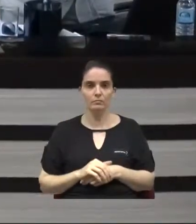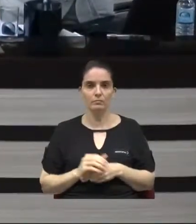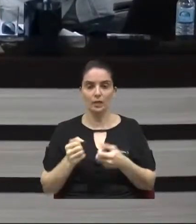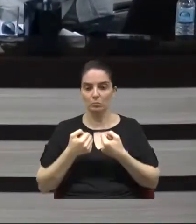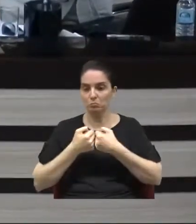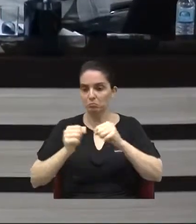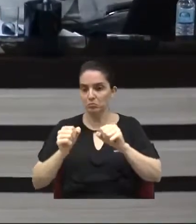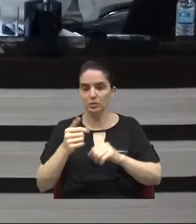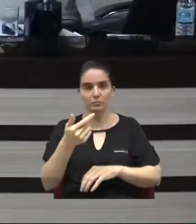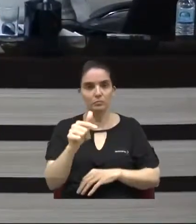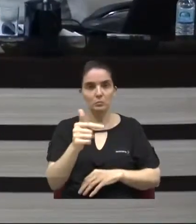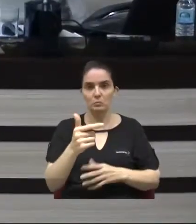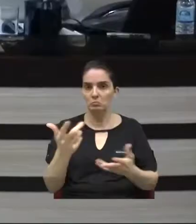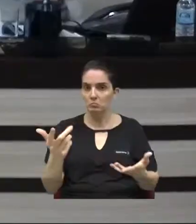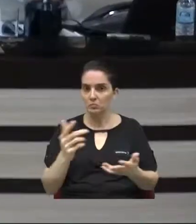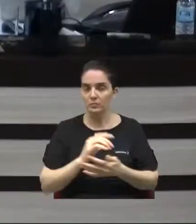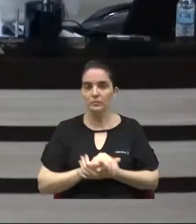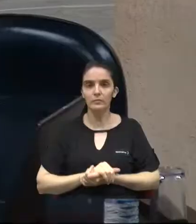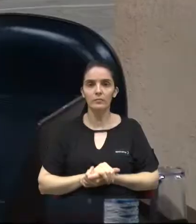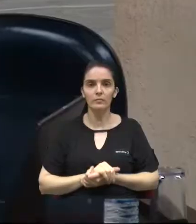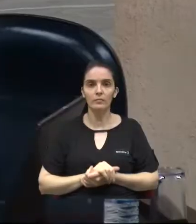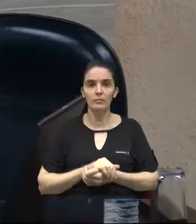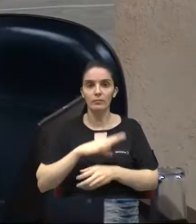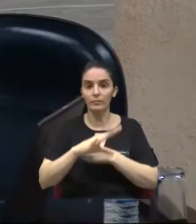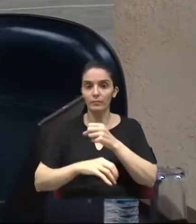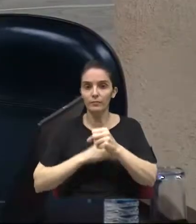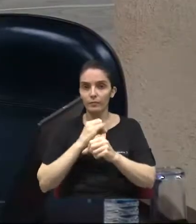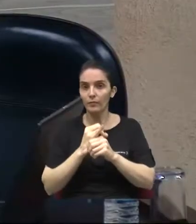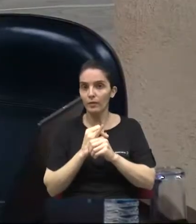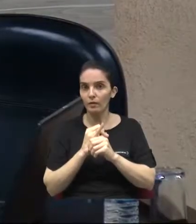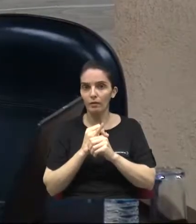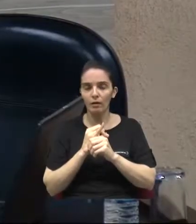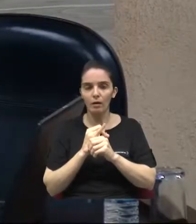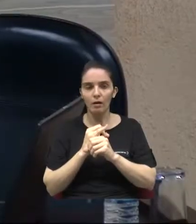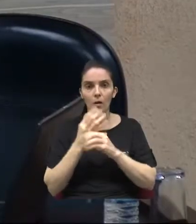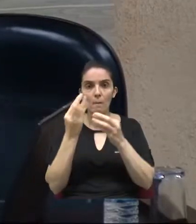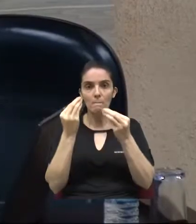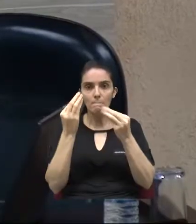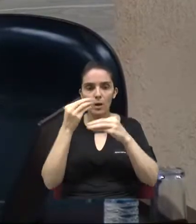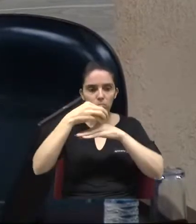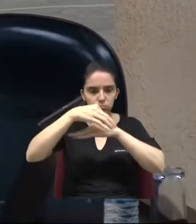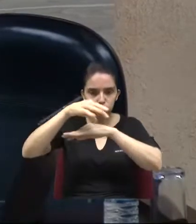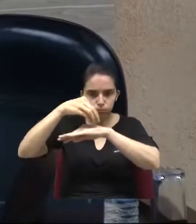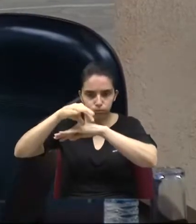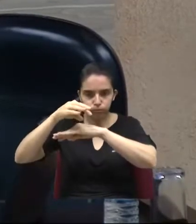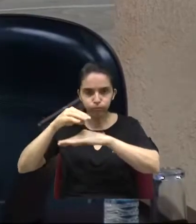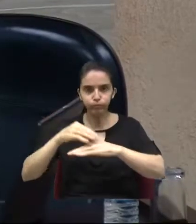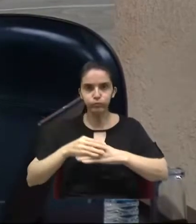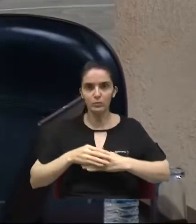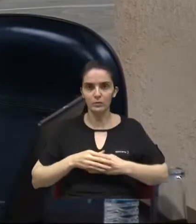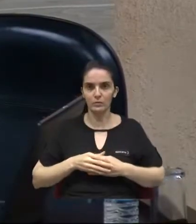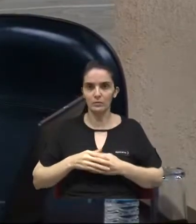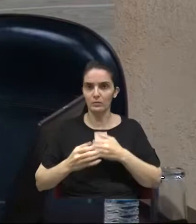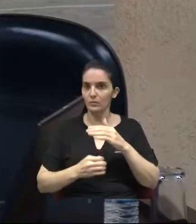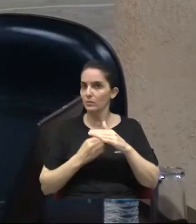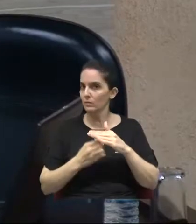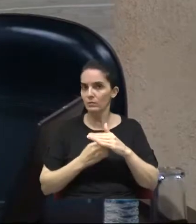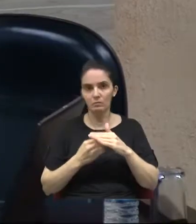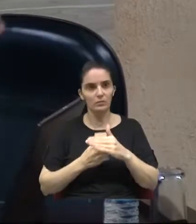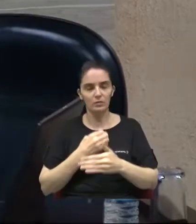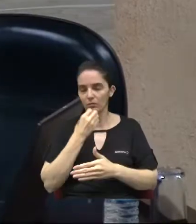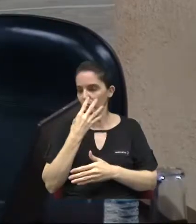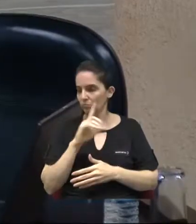ônibus, a internet ferveu, com colocações de que essa empresa não iria dar